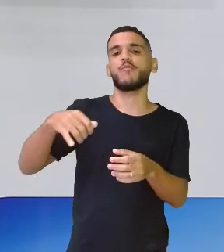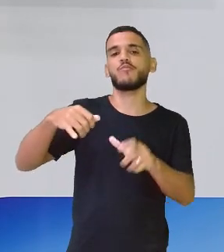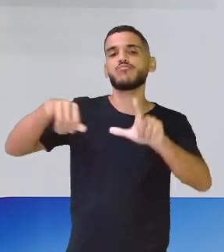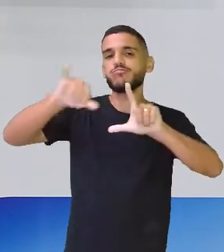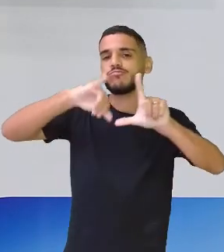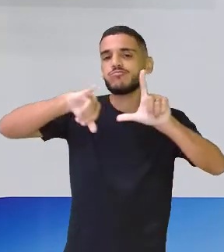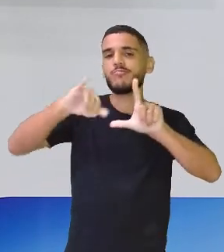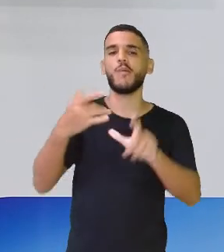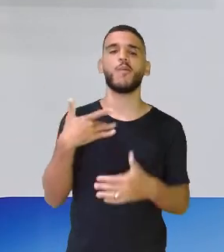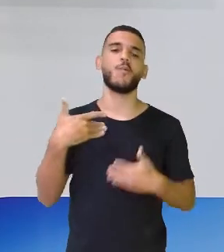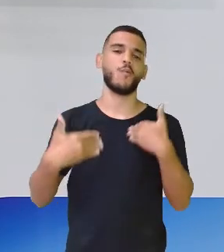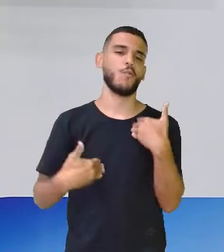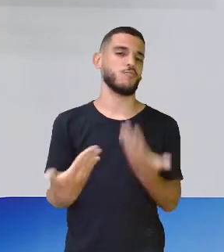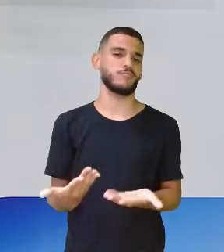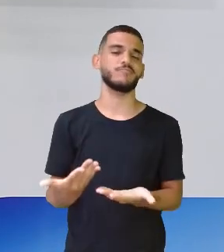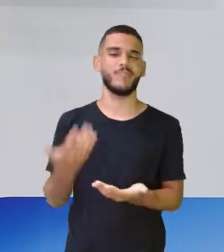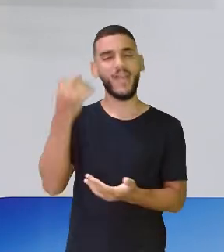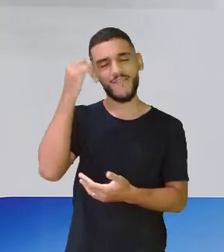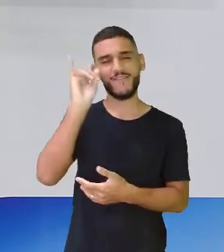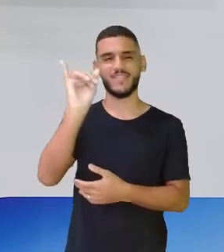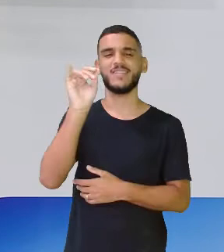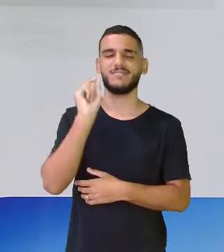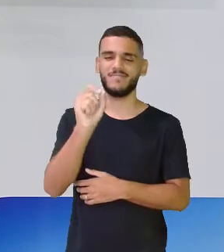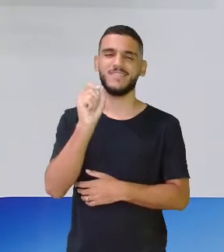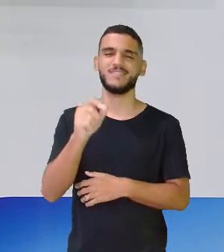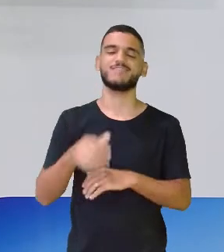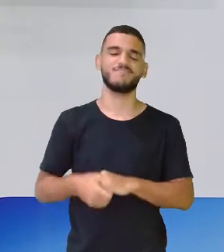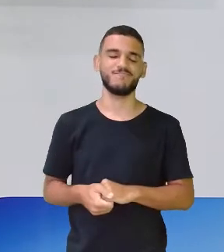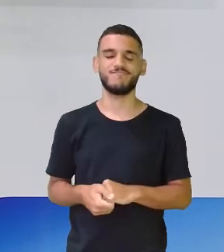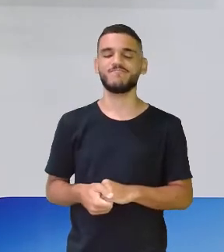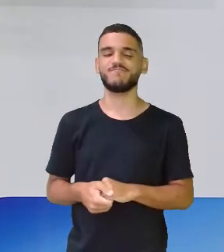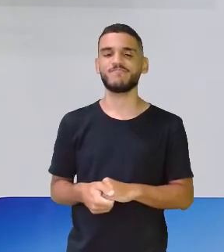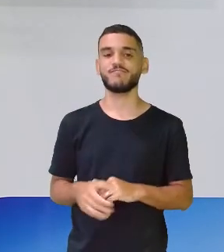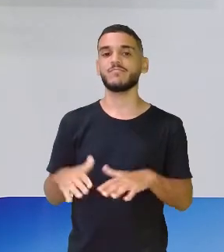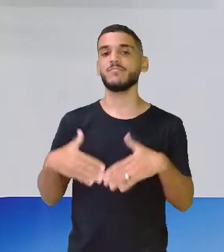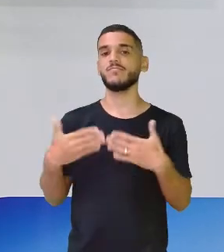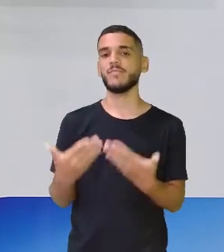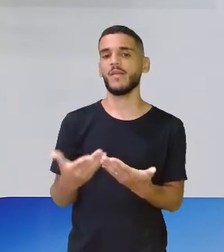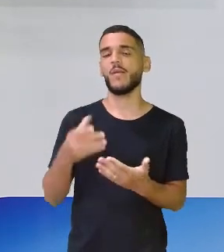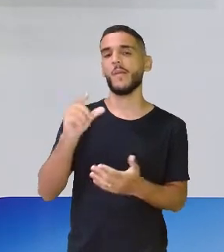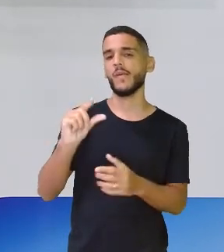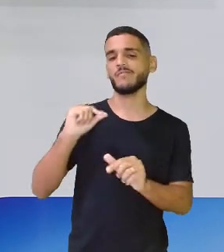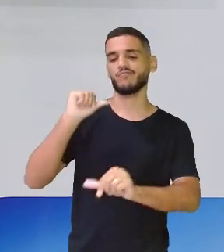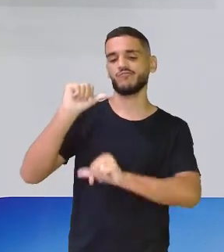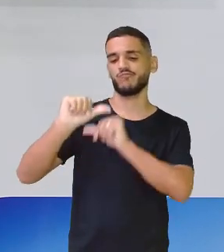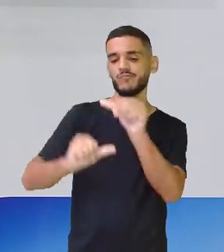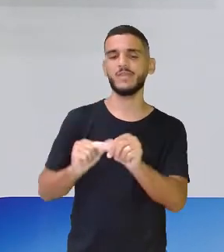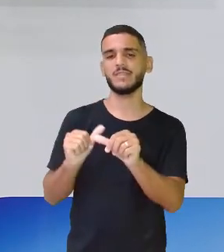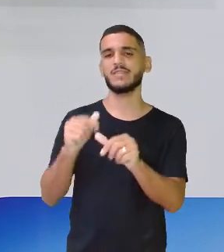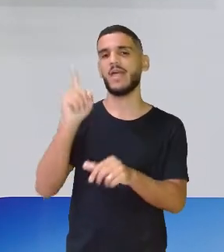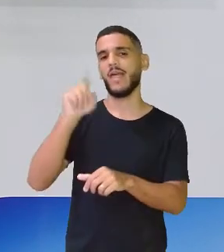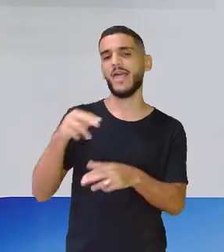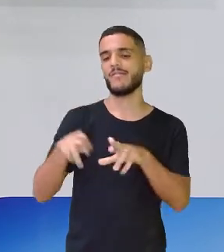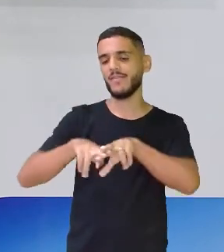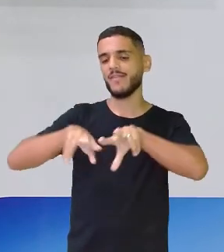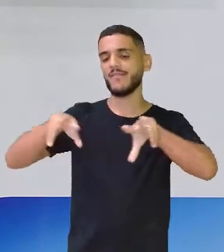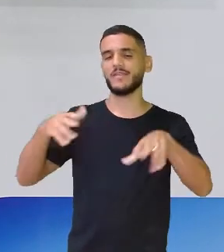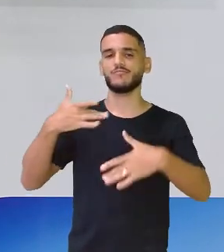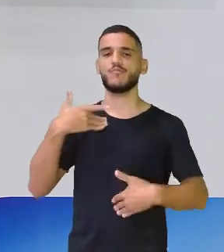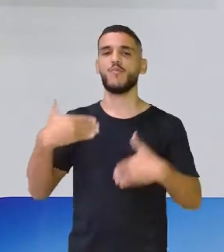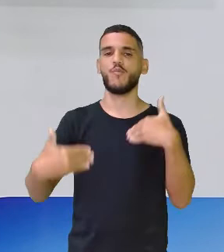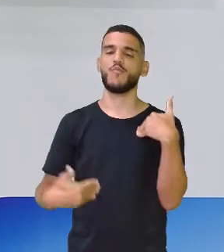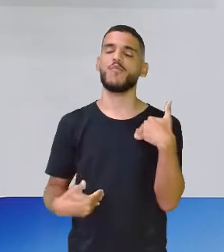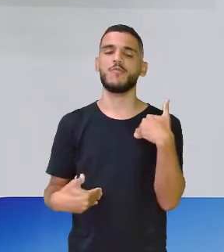que gosta, mas a gente pode evitar, não comer no dia a dia. E essas pequenas mudanças vão fazer a diferença na saúde do seu